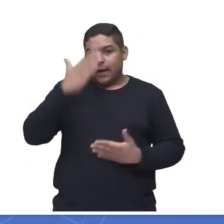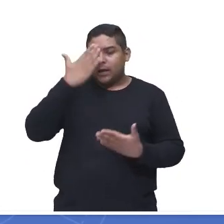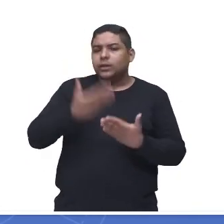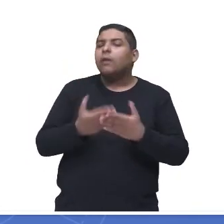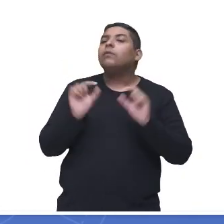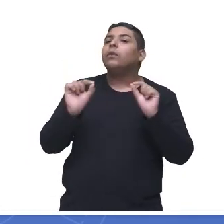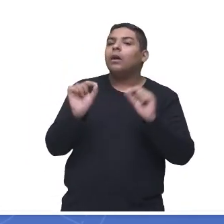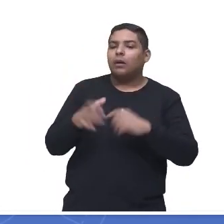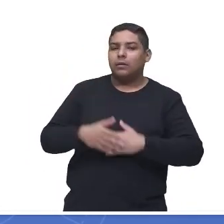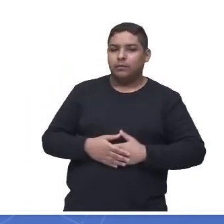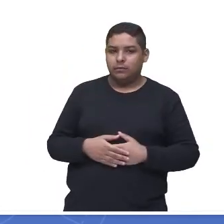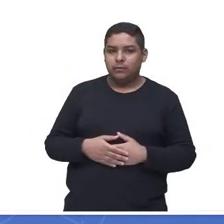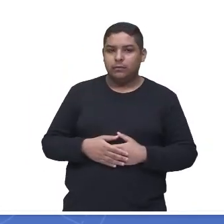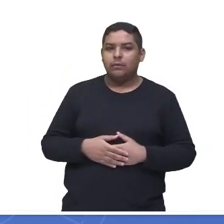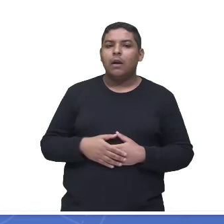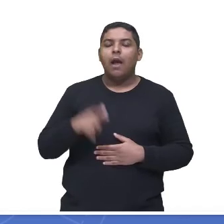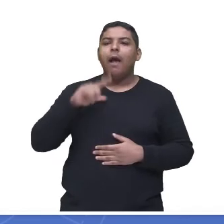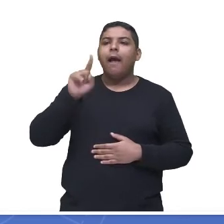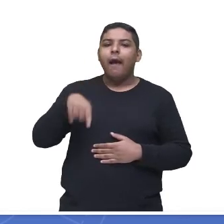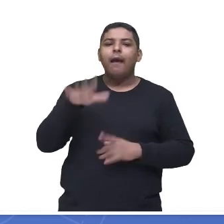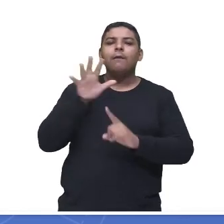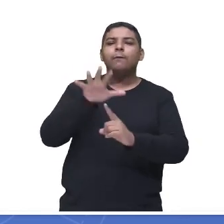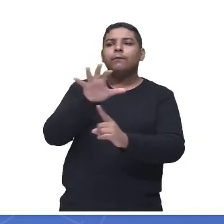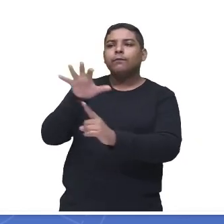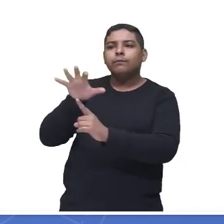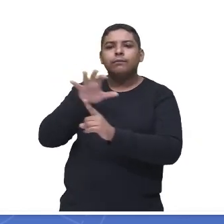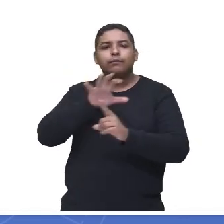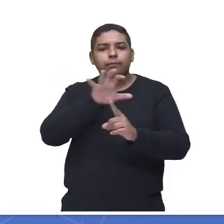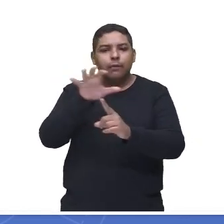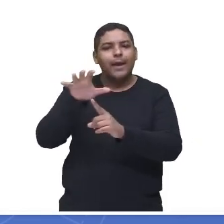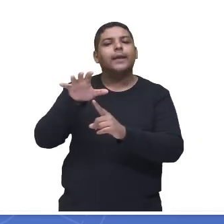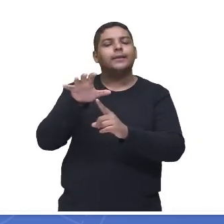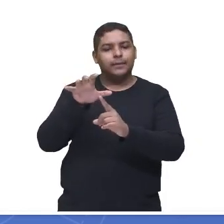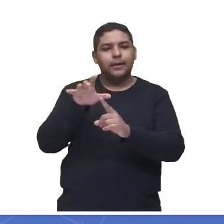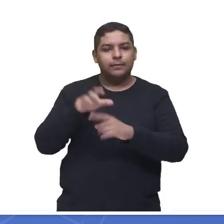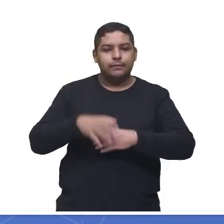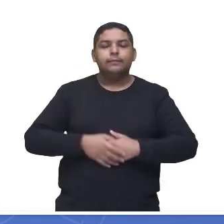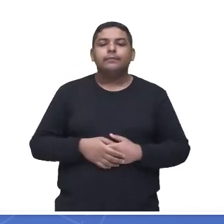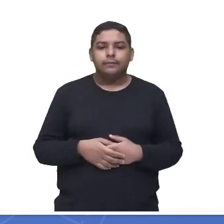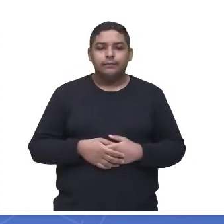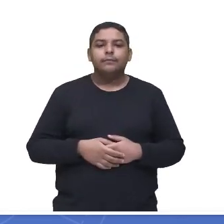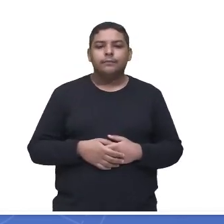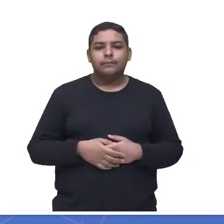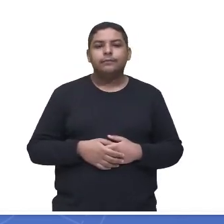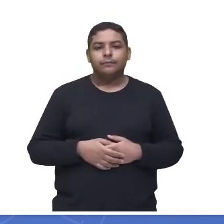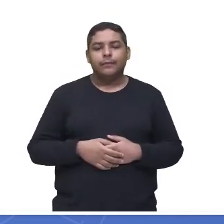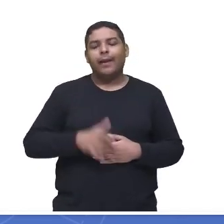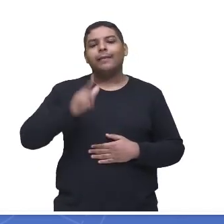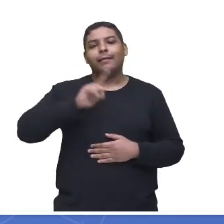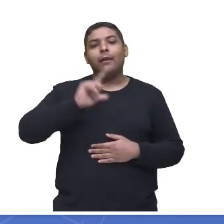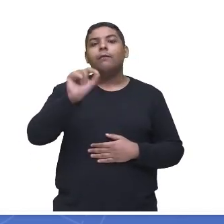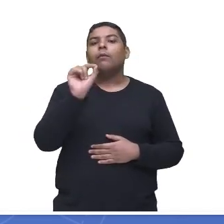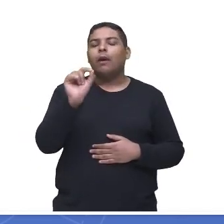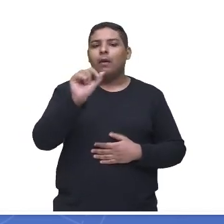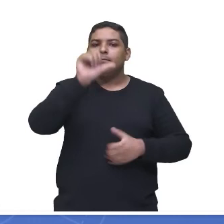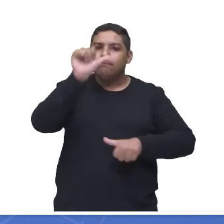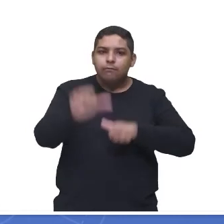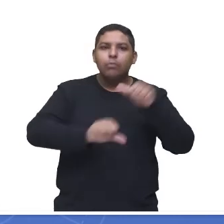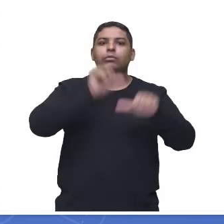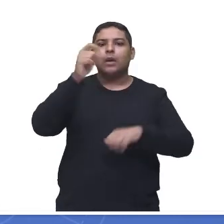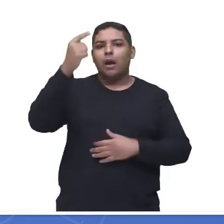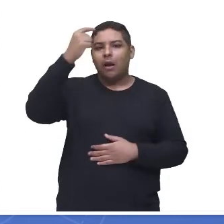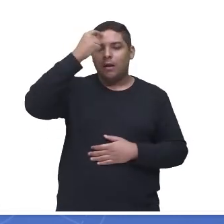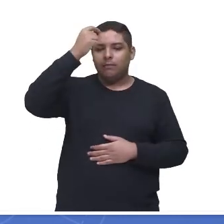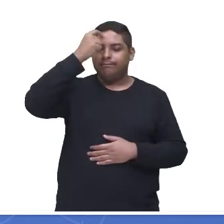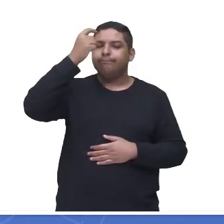divina. Não é isso? Na Idade Moderna, houve essa mudança de mentalidade.